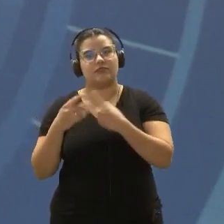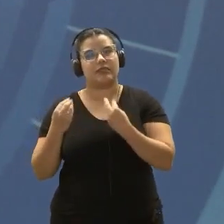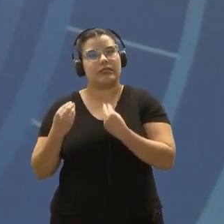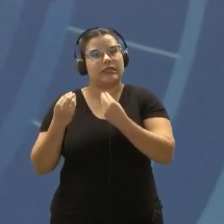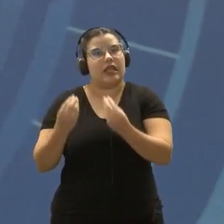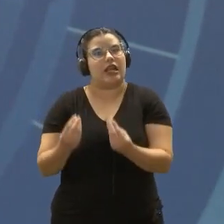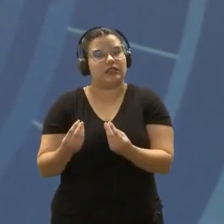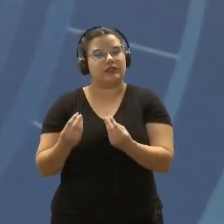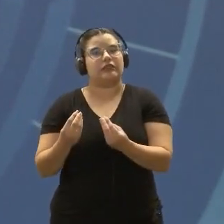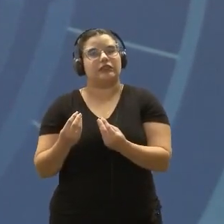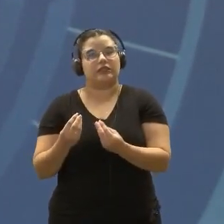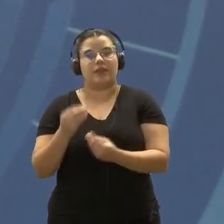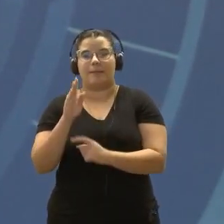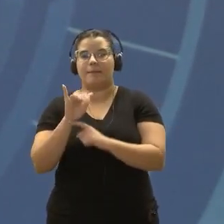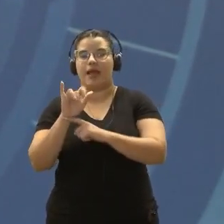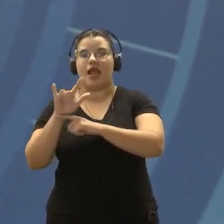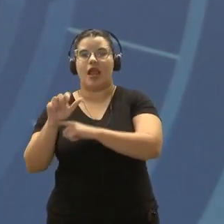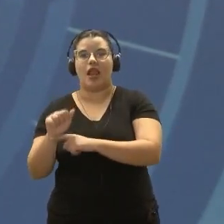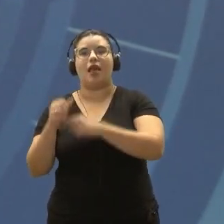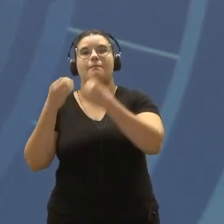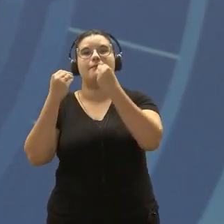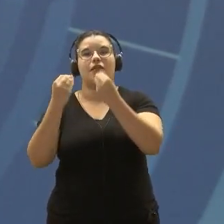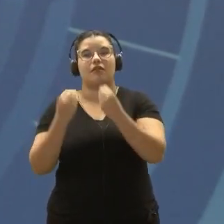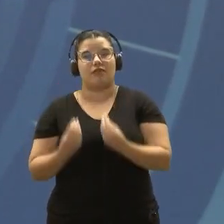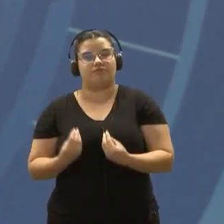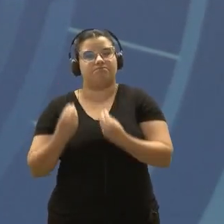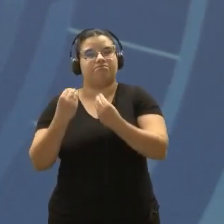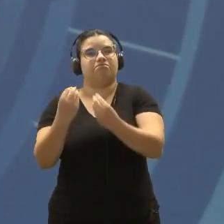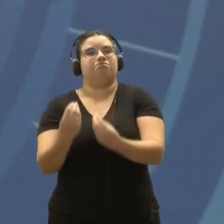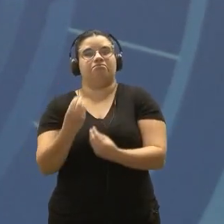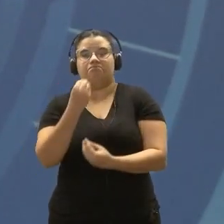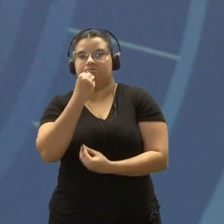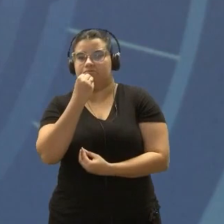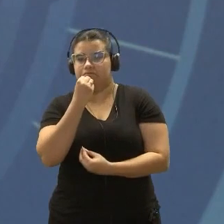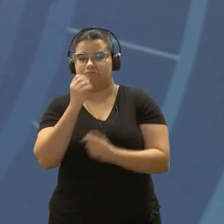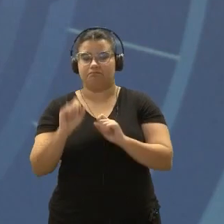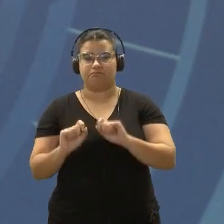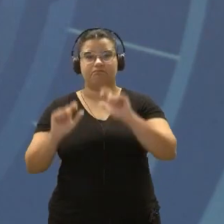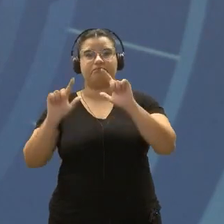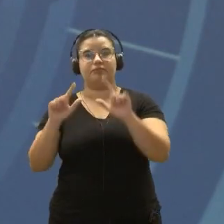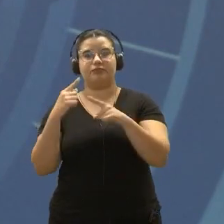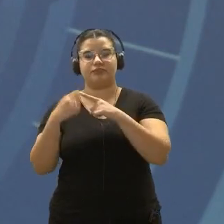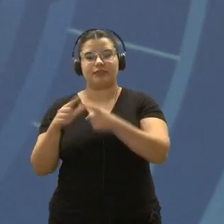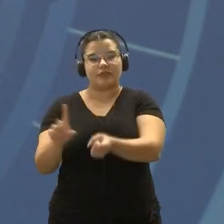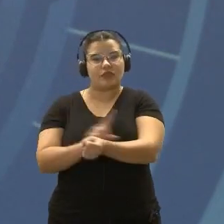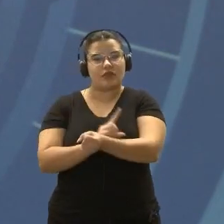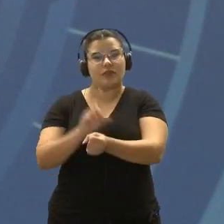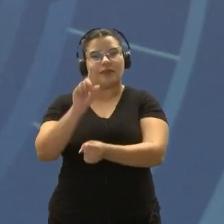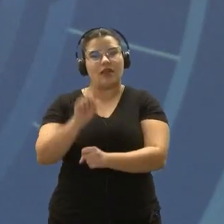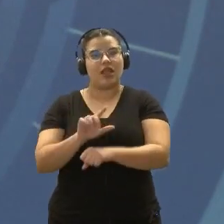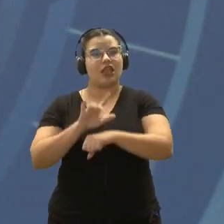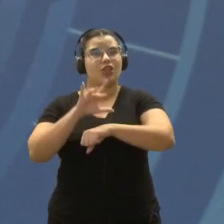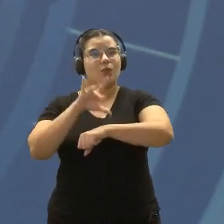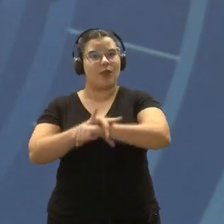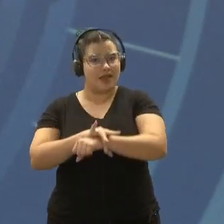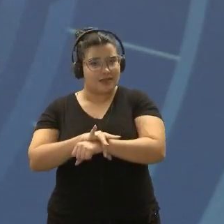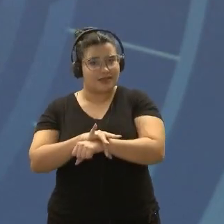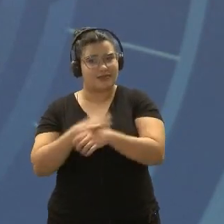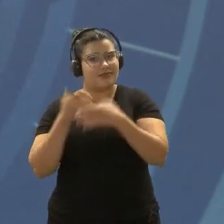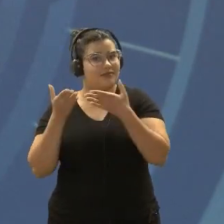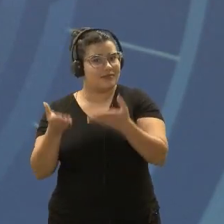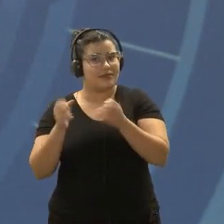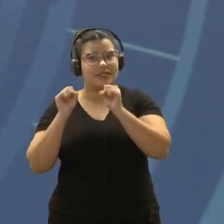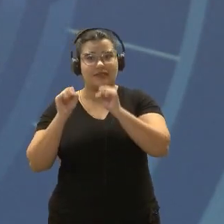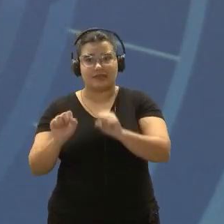isso à baila para esse alarde de que diabetes é uma doença que